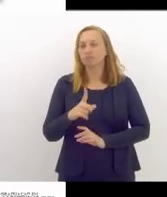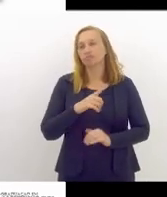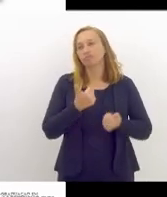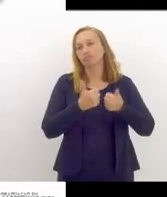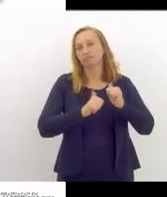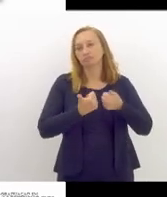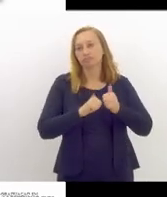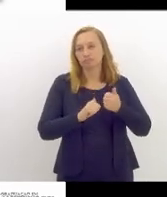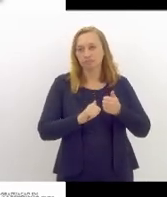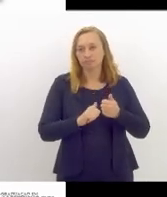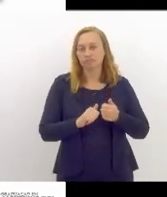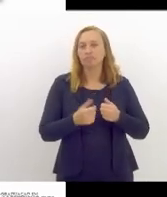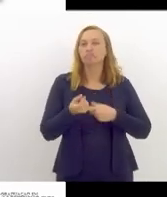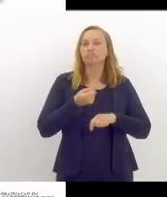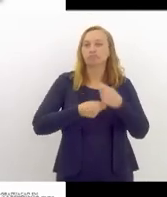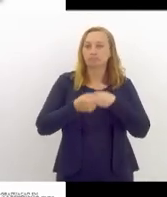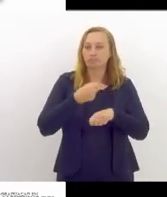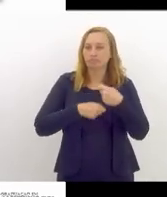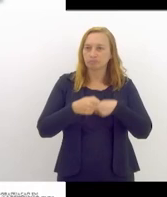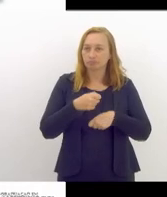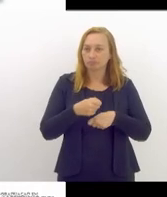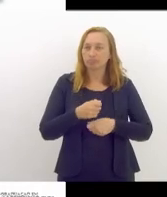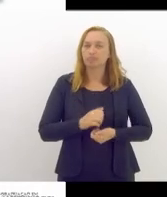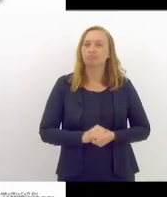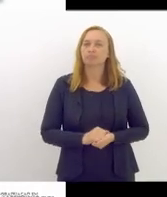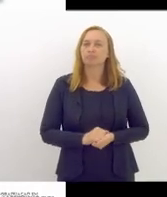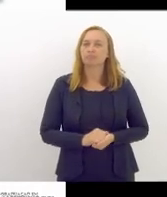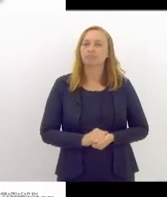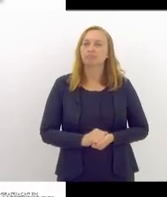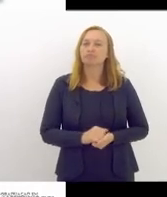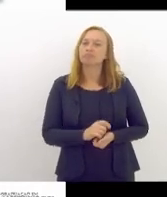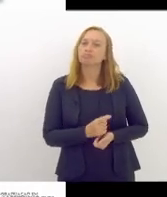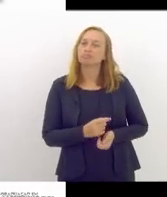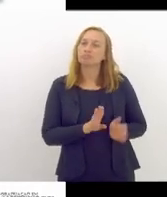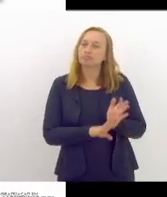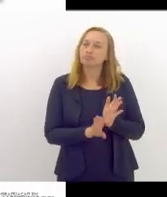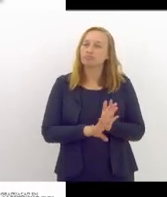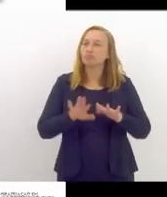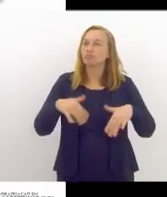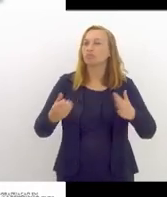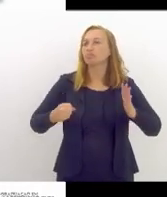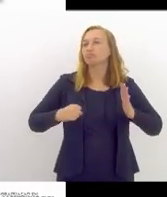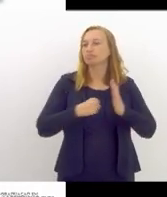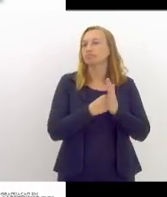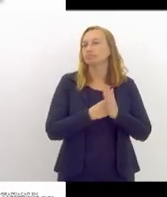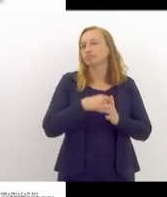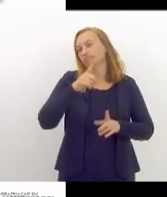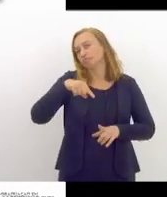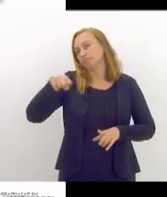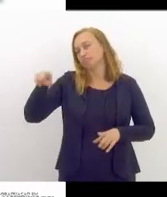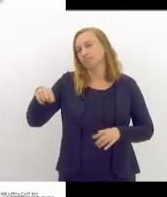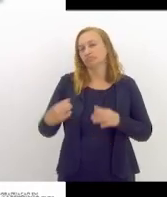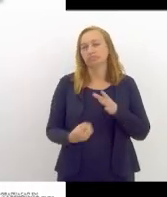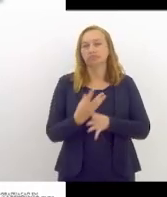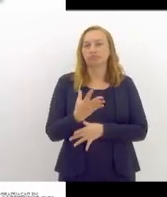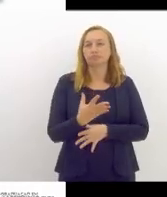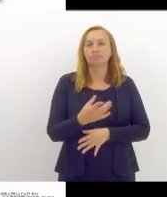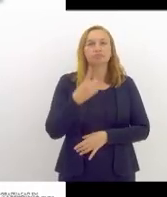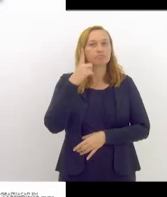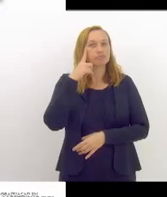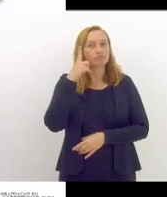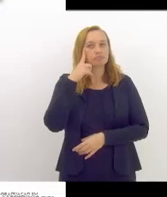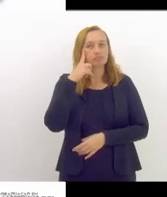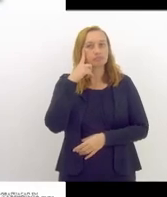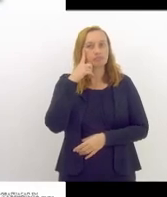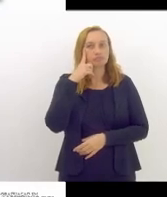variação exógena na economia sendo na demanda ou de custos Qual o impacto dessa variação na estrutura produtiva ou seja pensa em